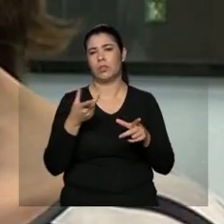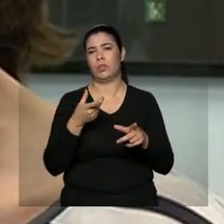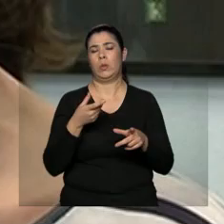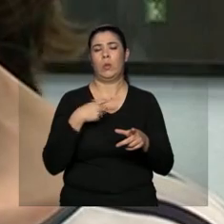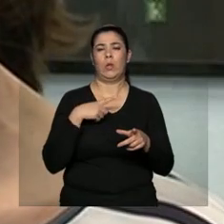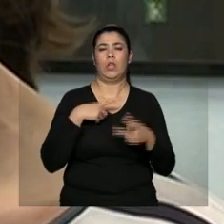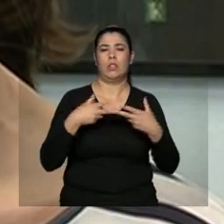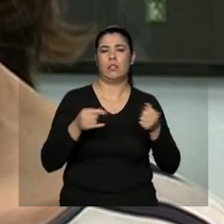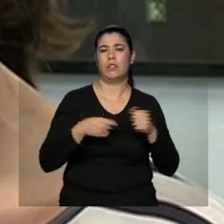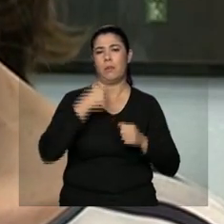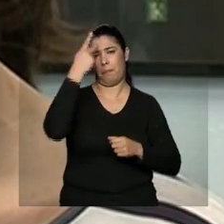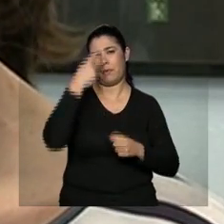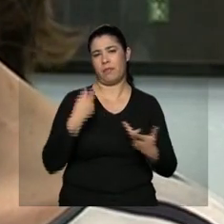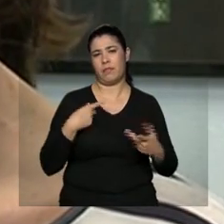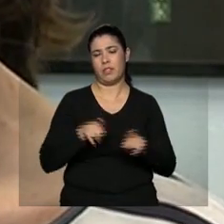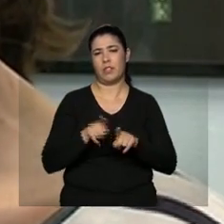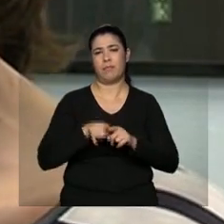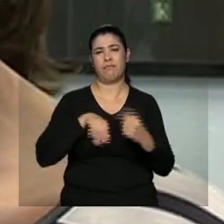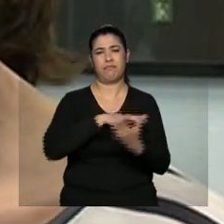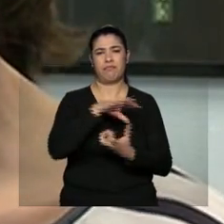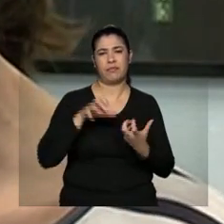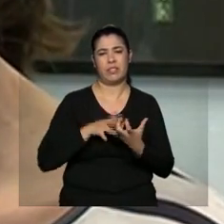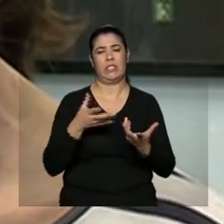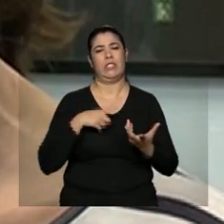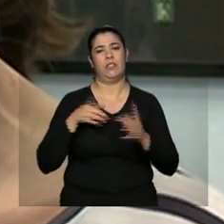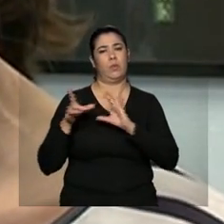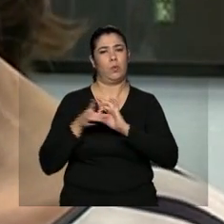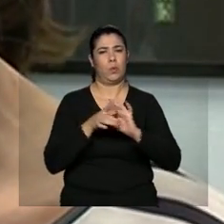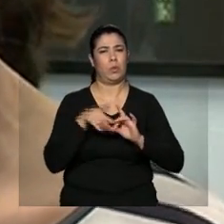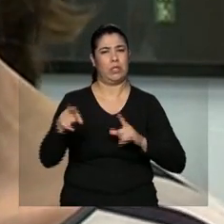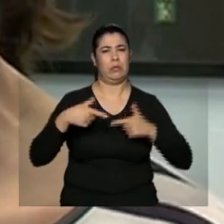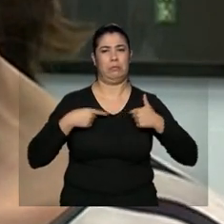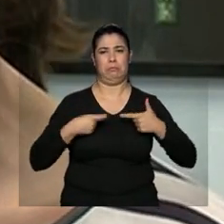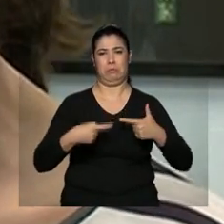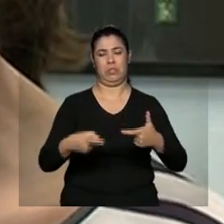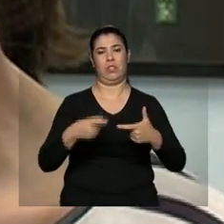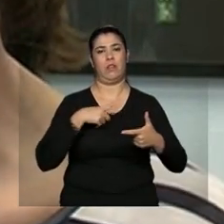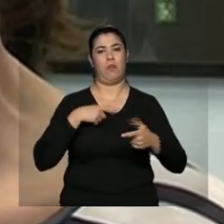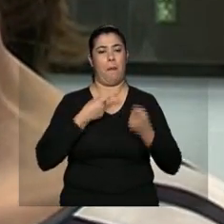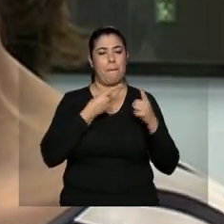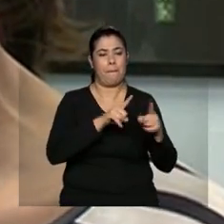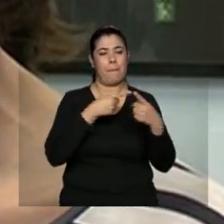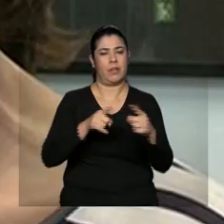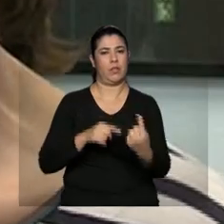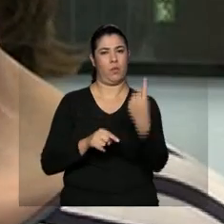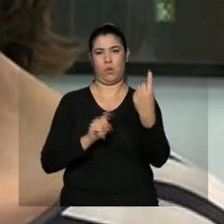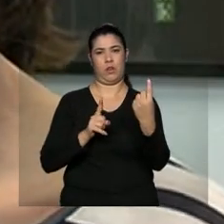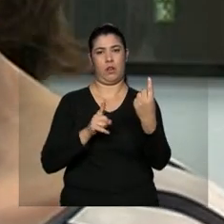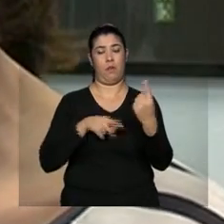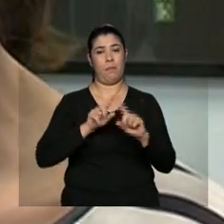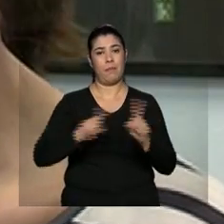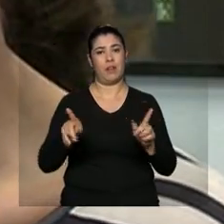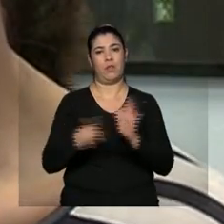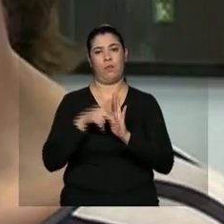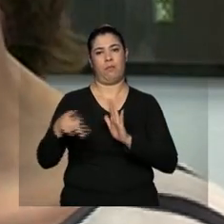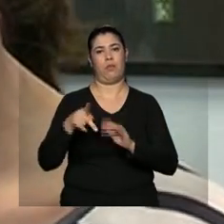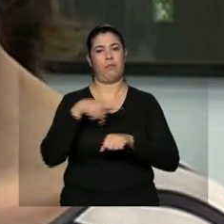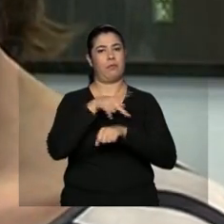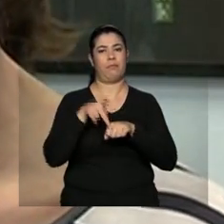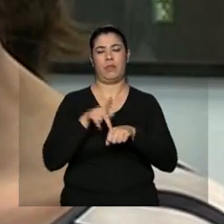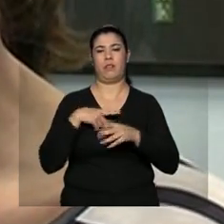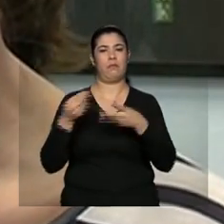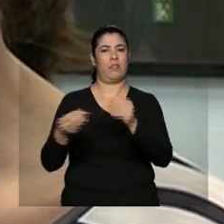grave e generalizada violação de direitos humanos. Então, ele vive num contexto de guerra e não há uma perseguição individual, mas o país não garante a